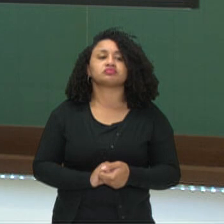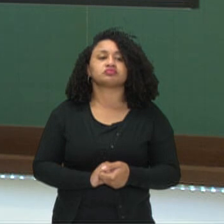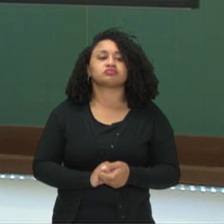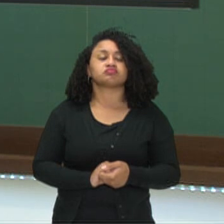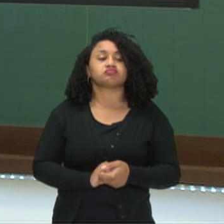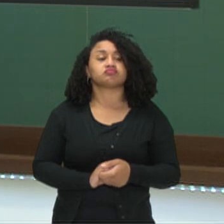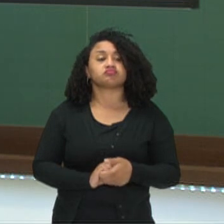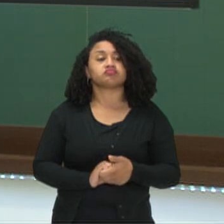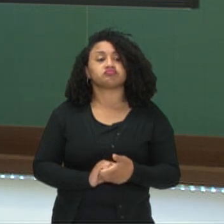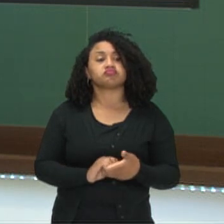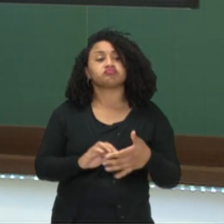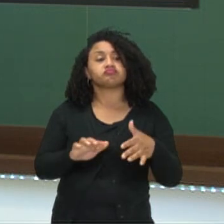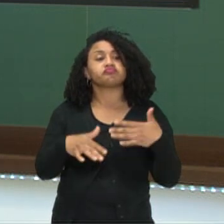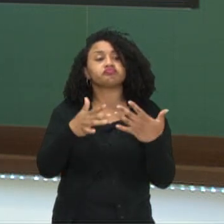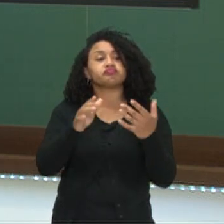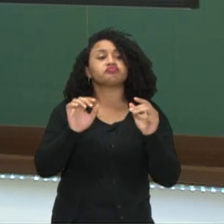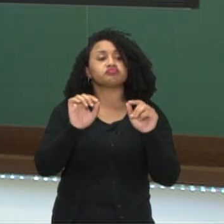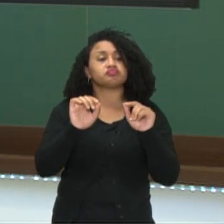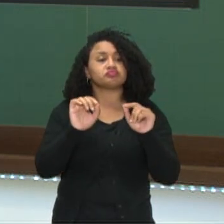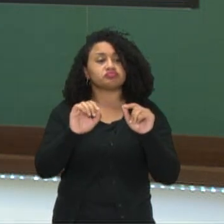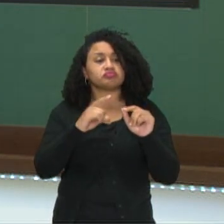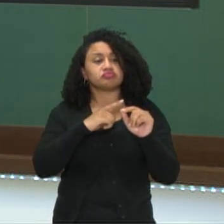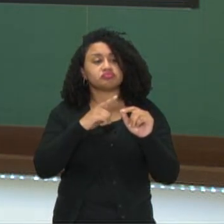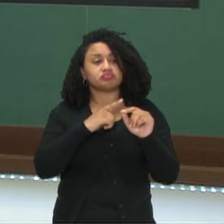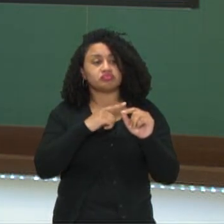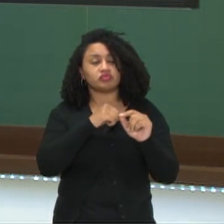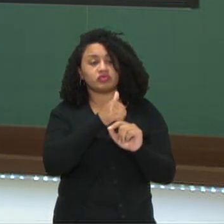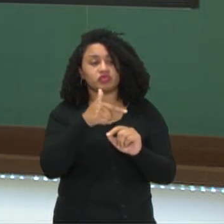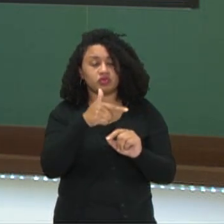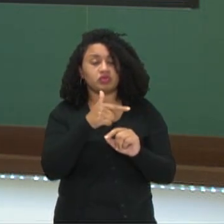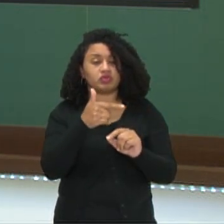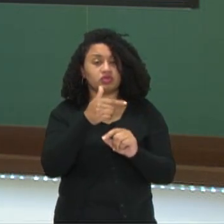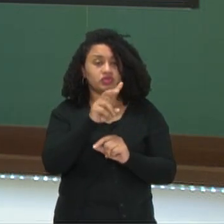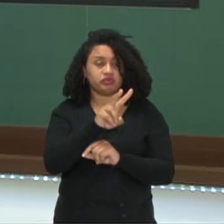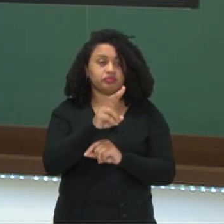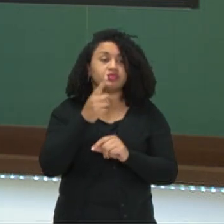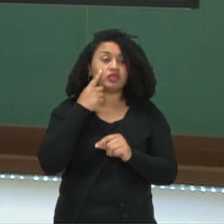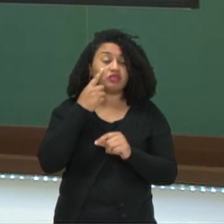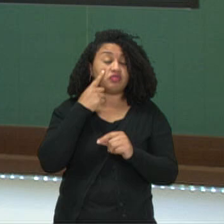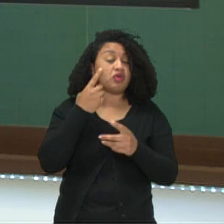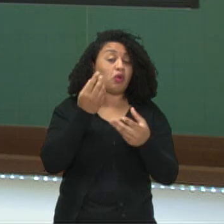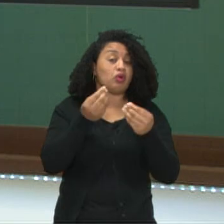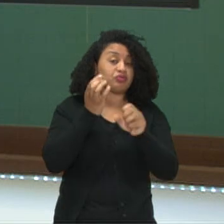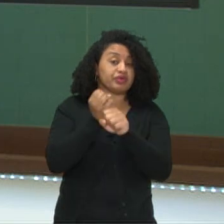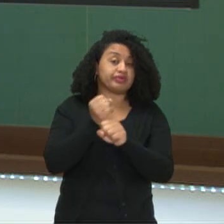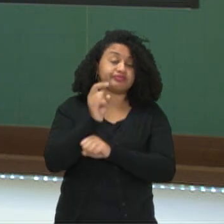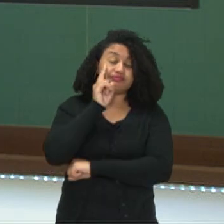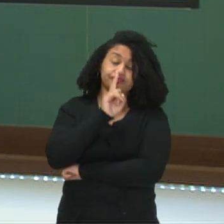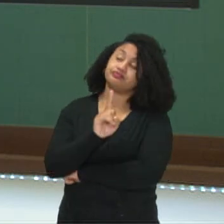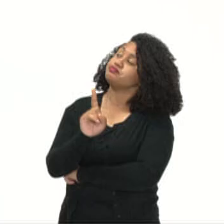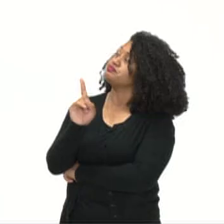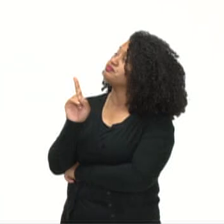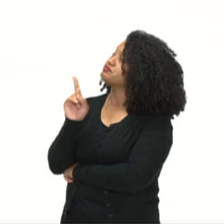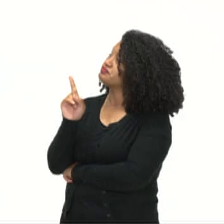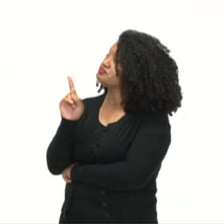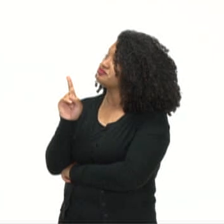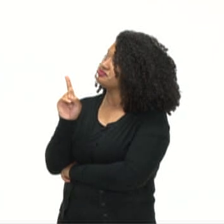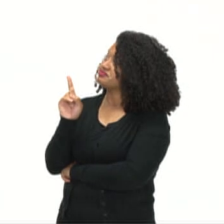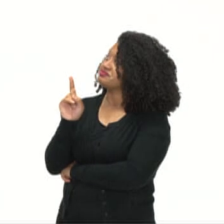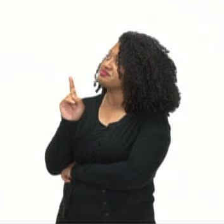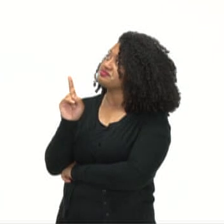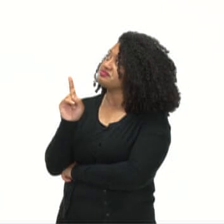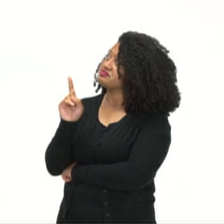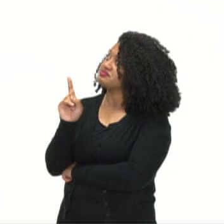coulombs de carga elétrica. Tensão 12 volts. Então vamos lá. Carga, 0,6 vezes 10 elevado a menos 3